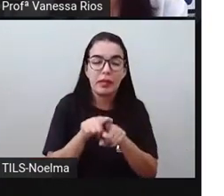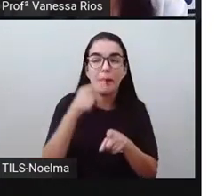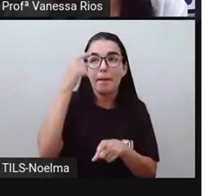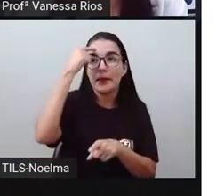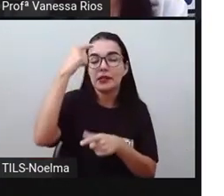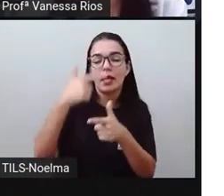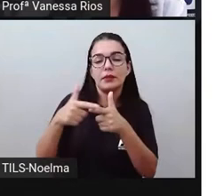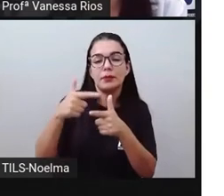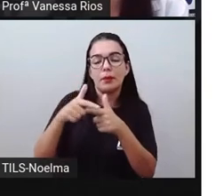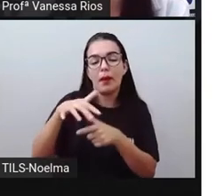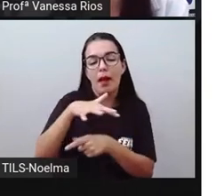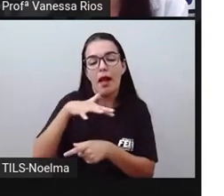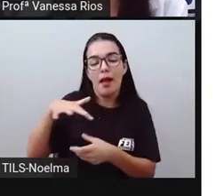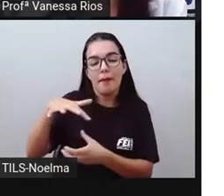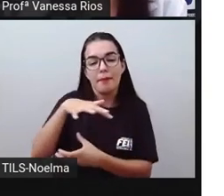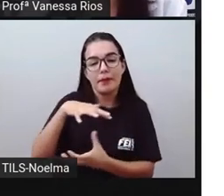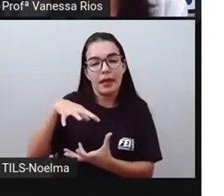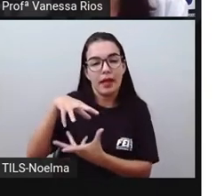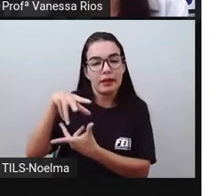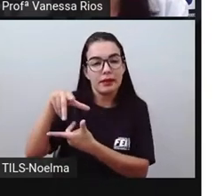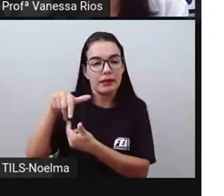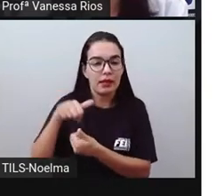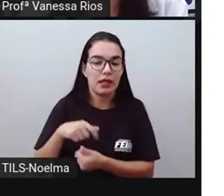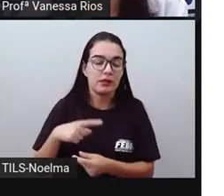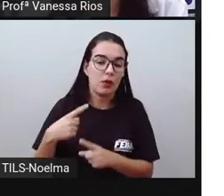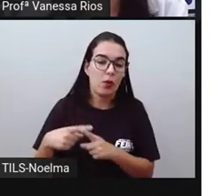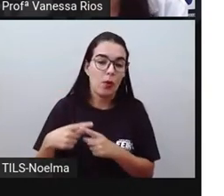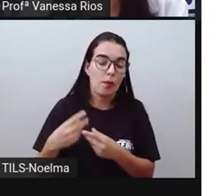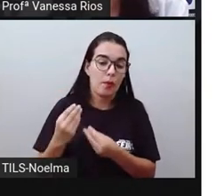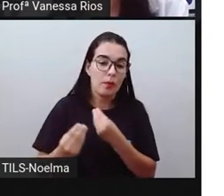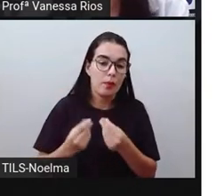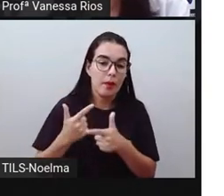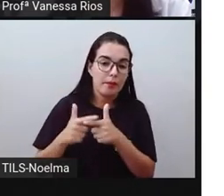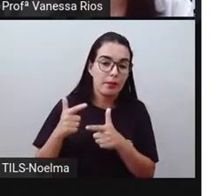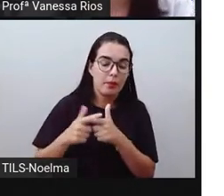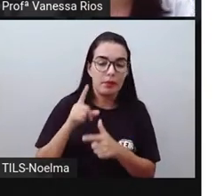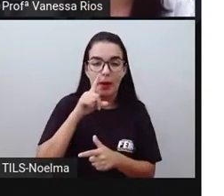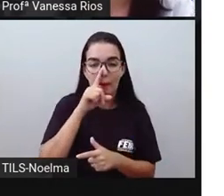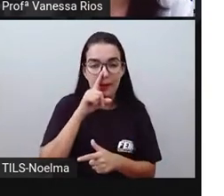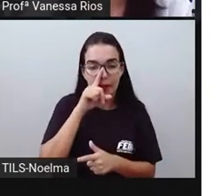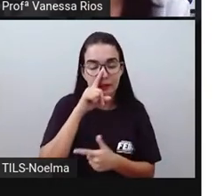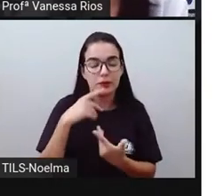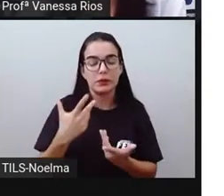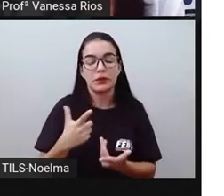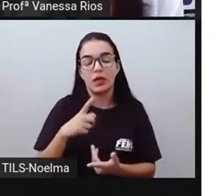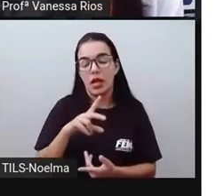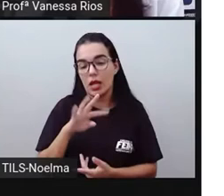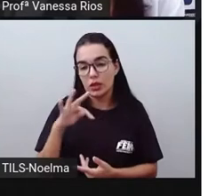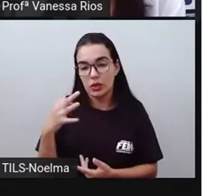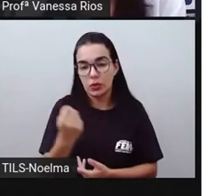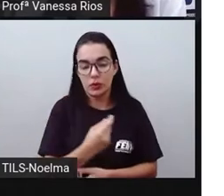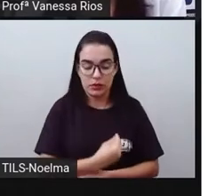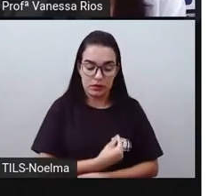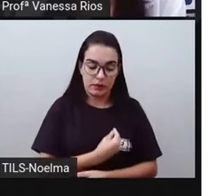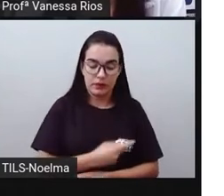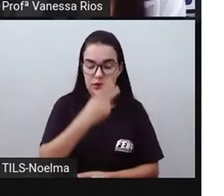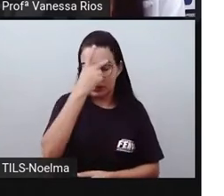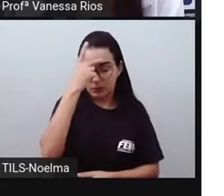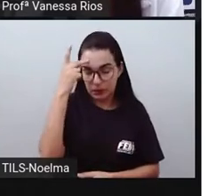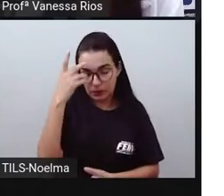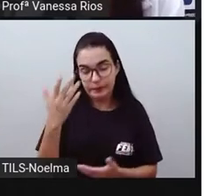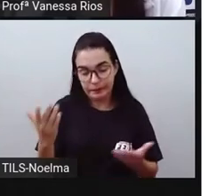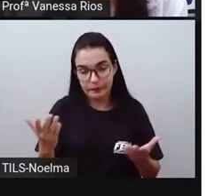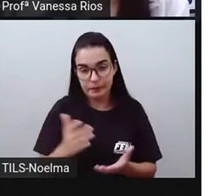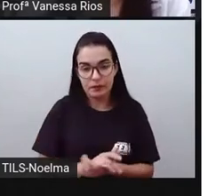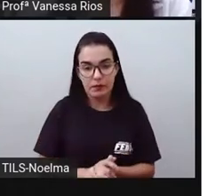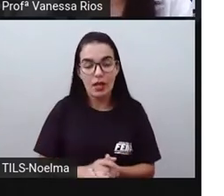e o quanto isso prejudica a vida de todas as pessoas. Mas o que que a produção de resíduos está